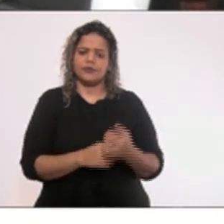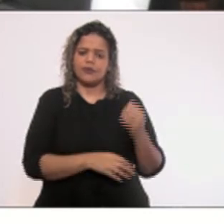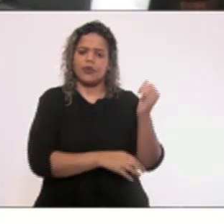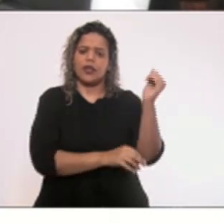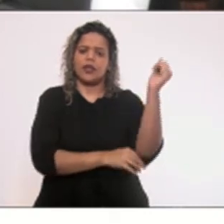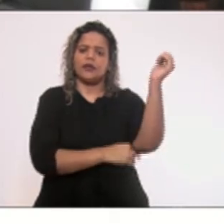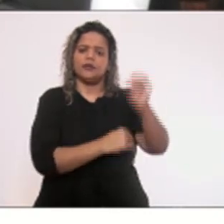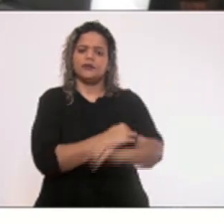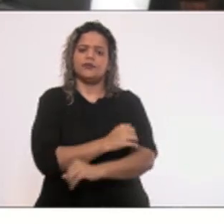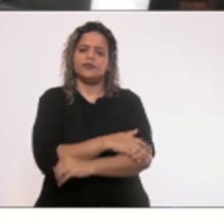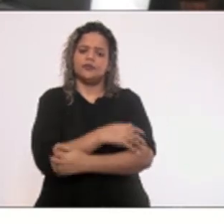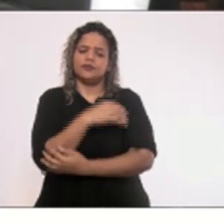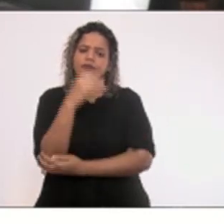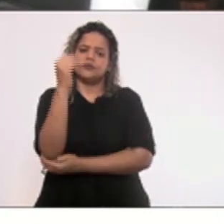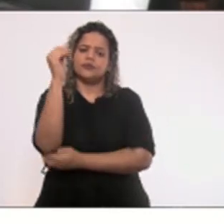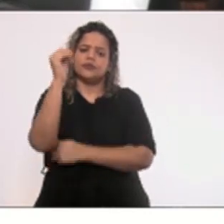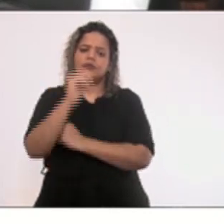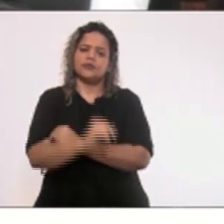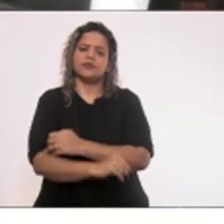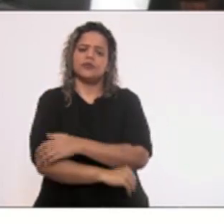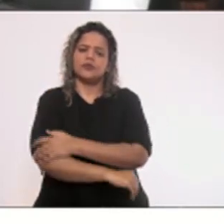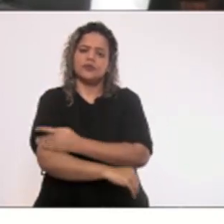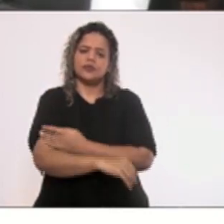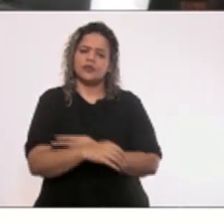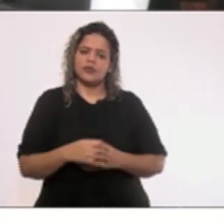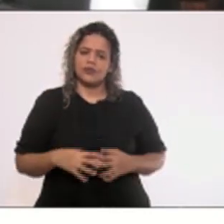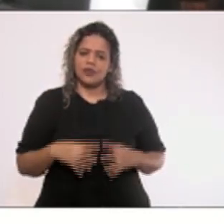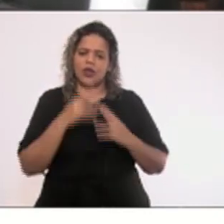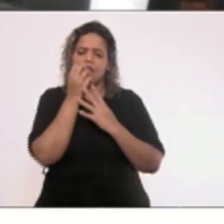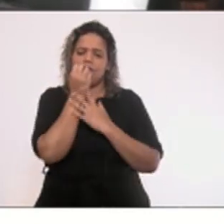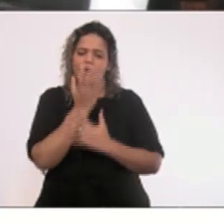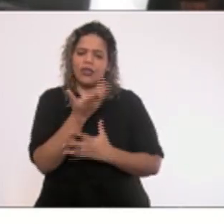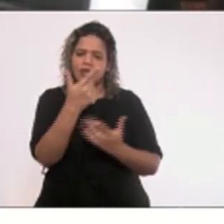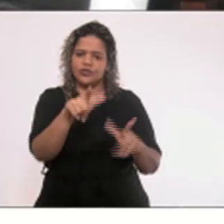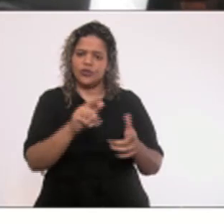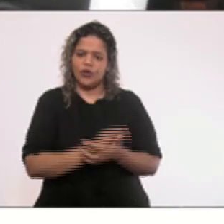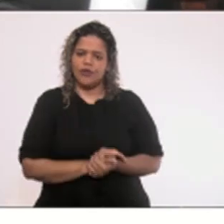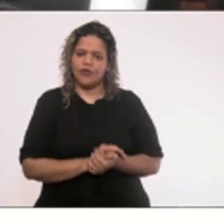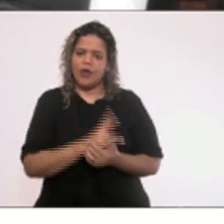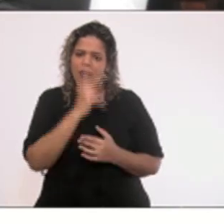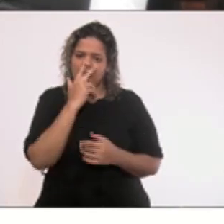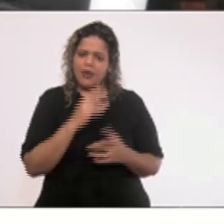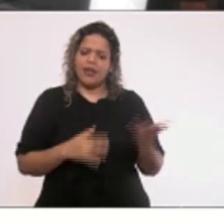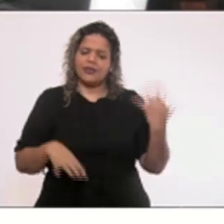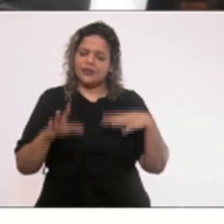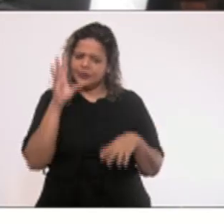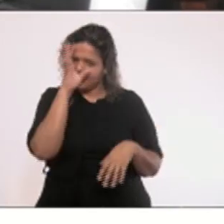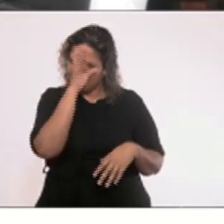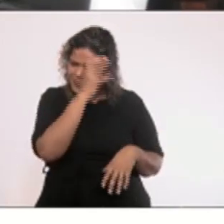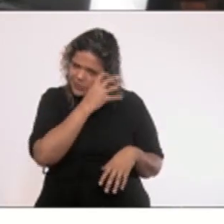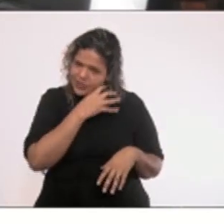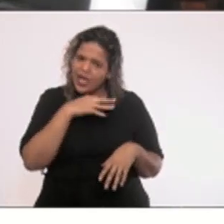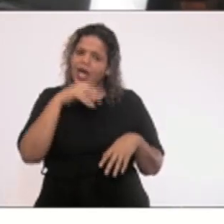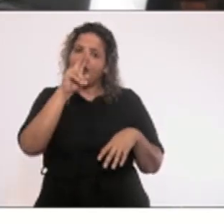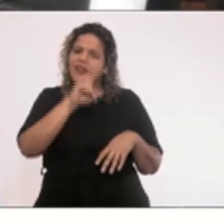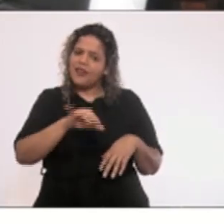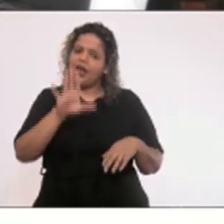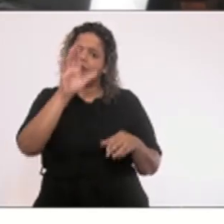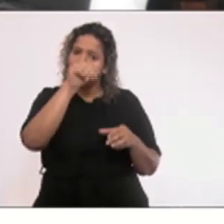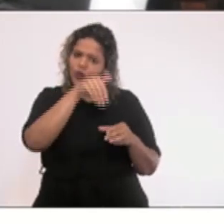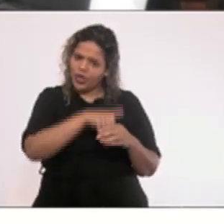Não leu as emendas. Vossa Excelência já engoliu a barriga de novo. Ele, eu vou contar de novo. Vossa Excelência tem a oportunidade de